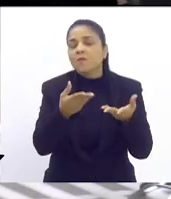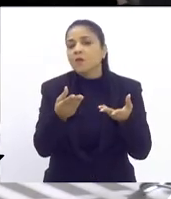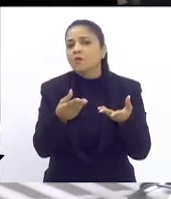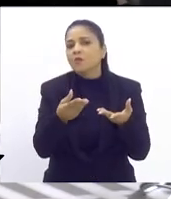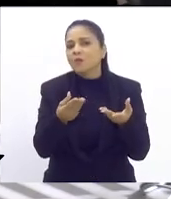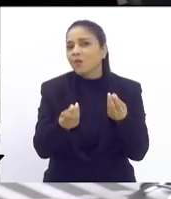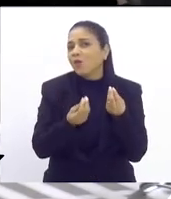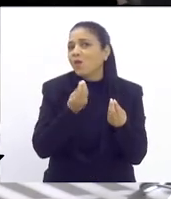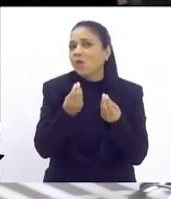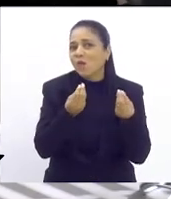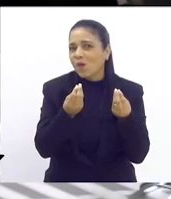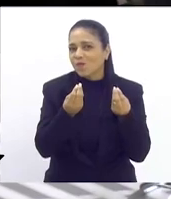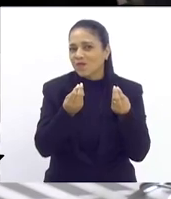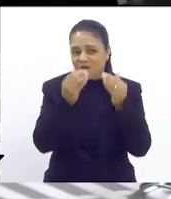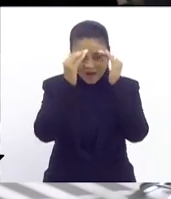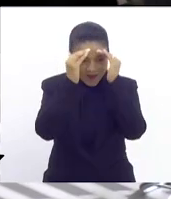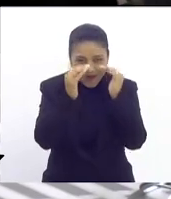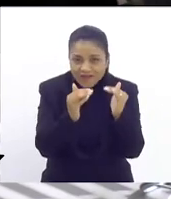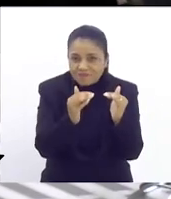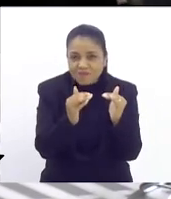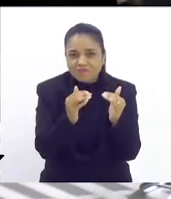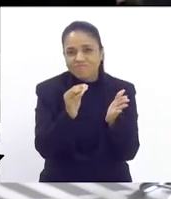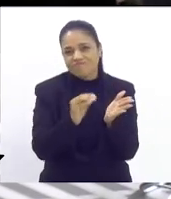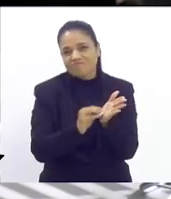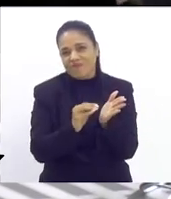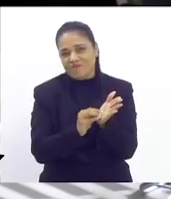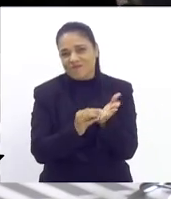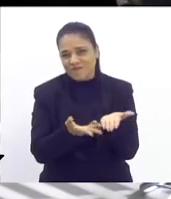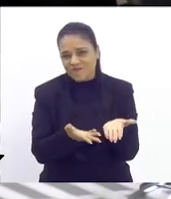a falta de respeito que deve ser tratado